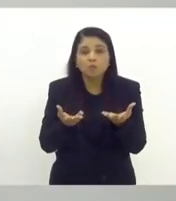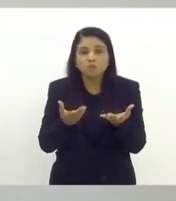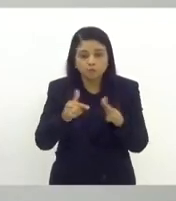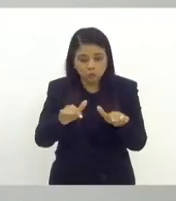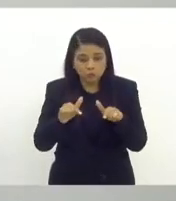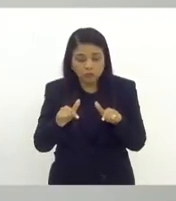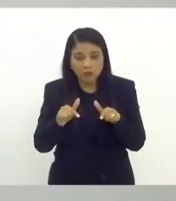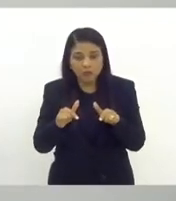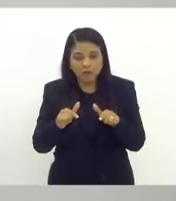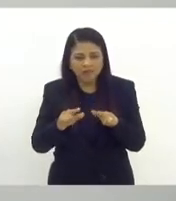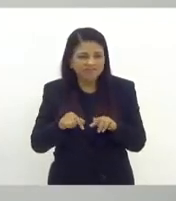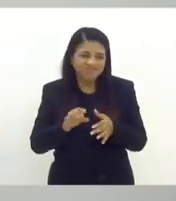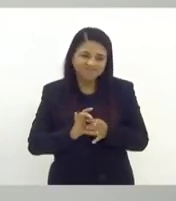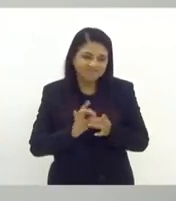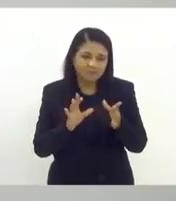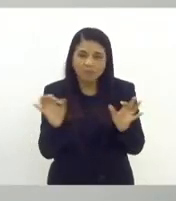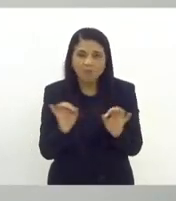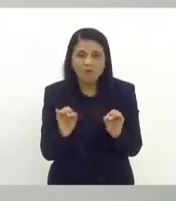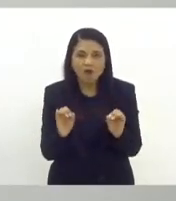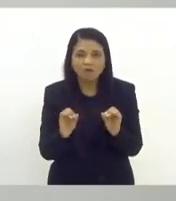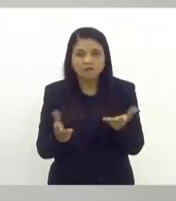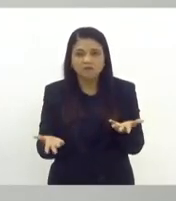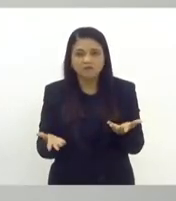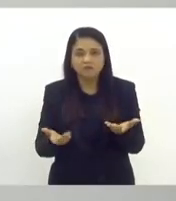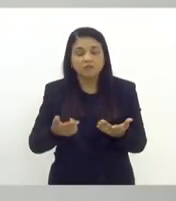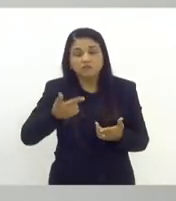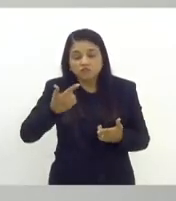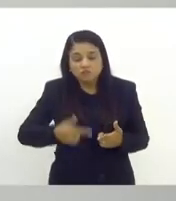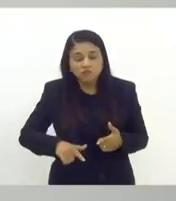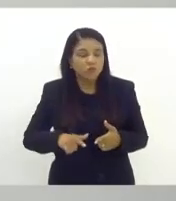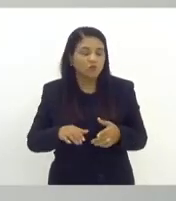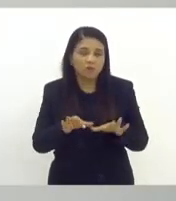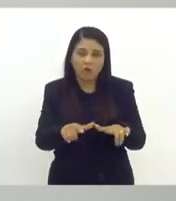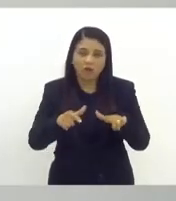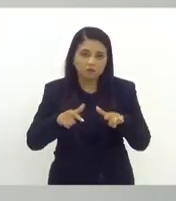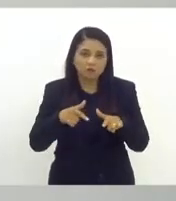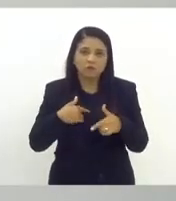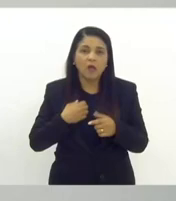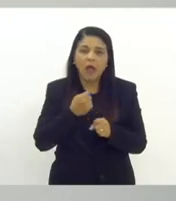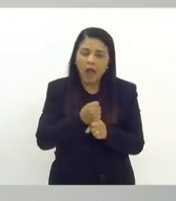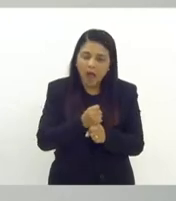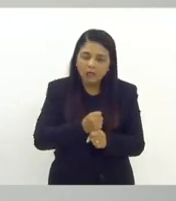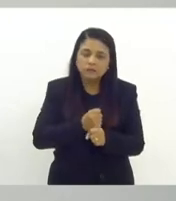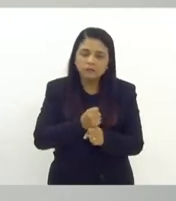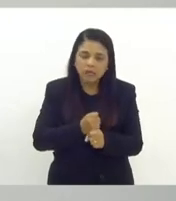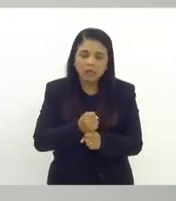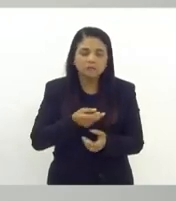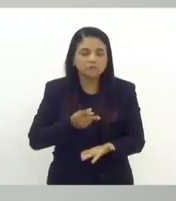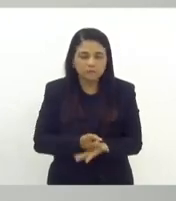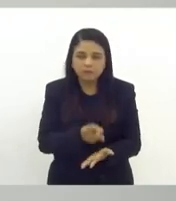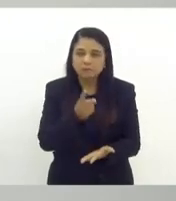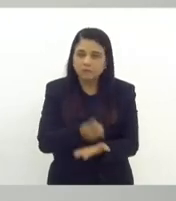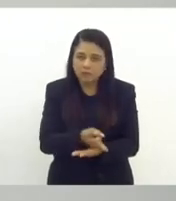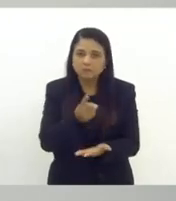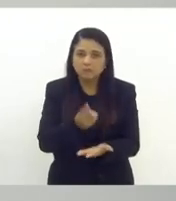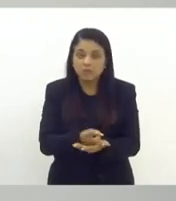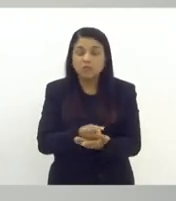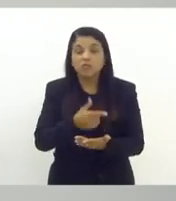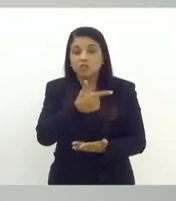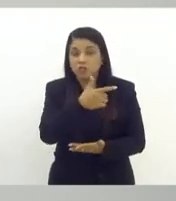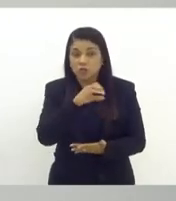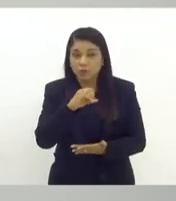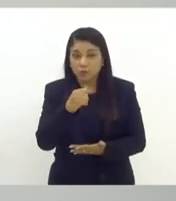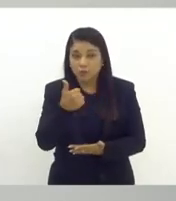dão autorização e a gente sai sem autorização de novo mais uma vez há anos Isso está acontecendo E desde antes de 2014